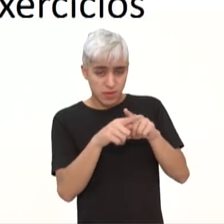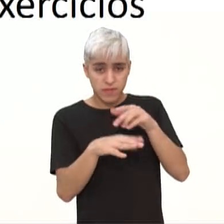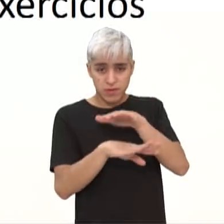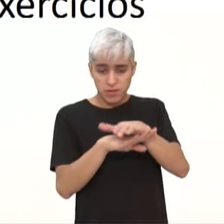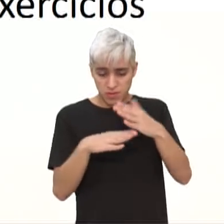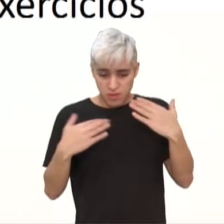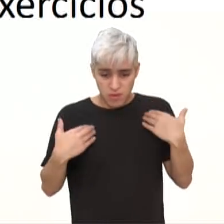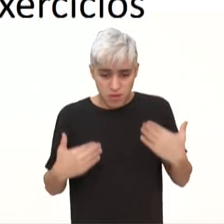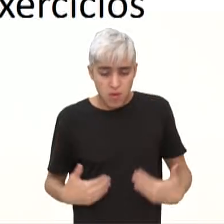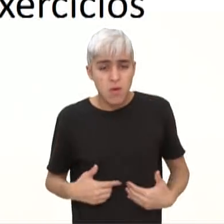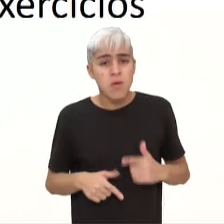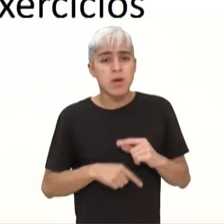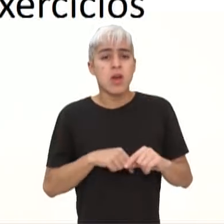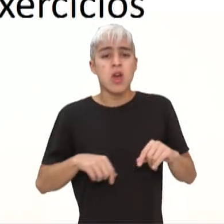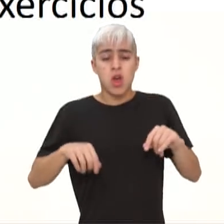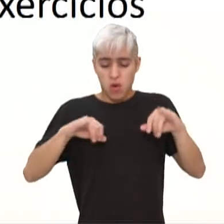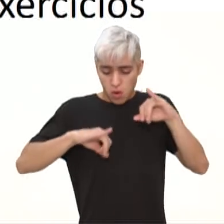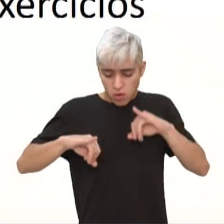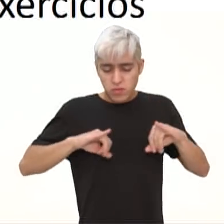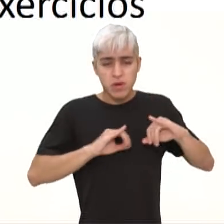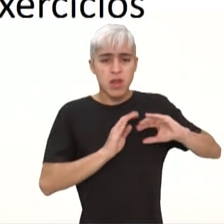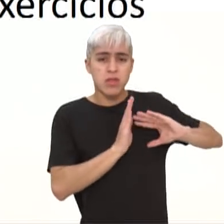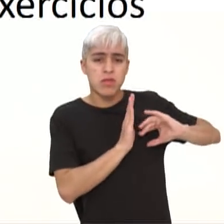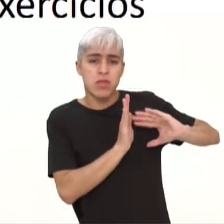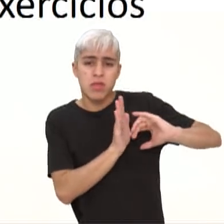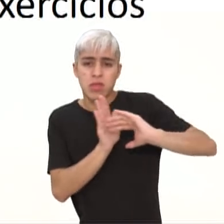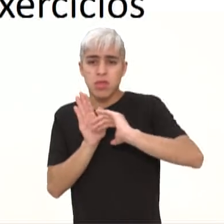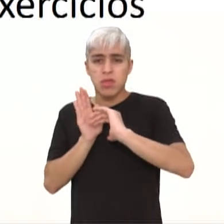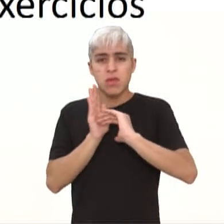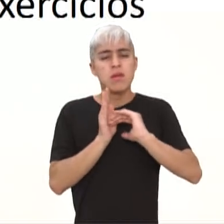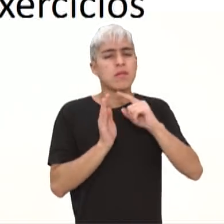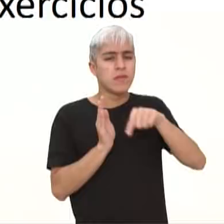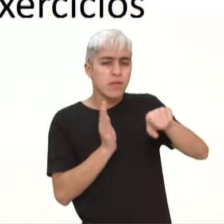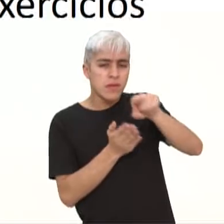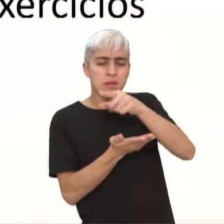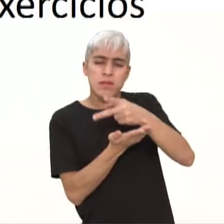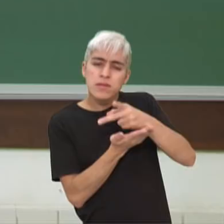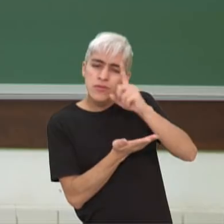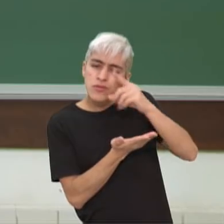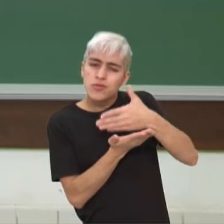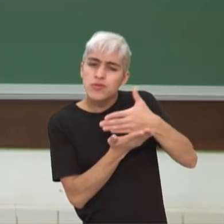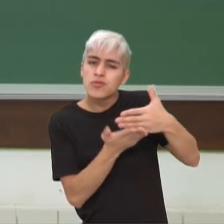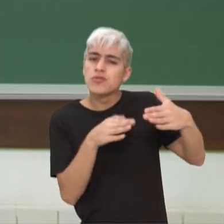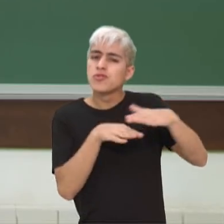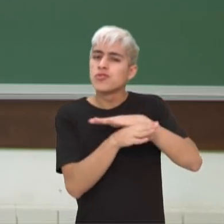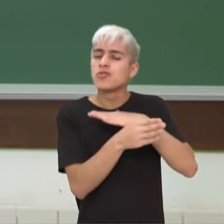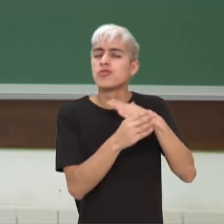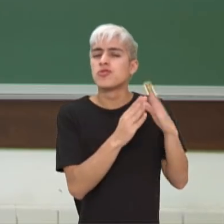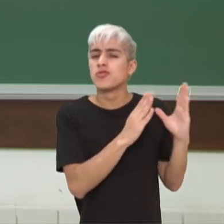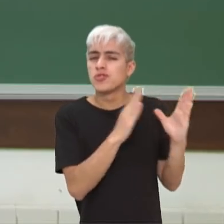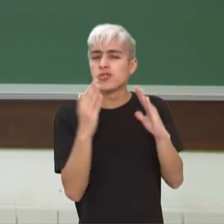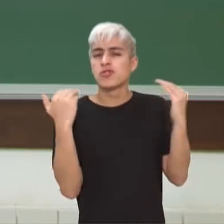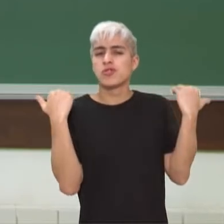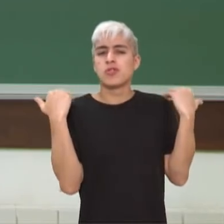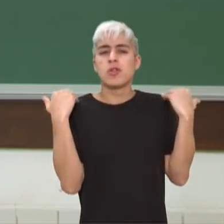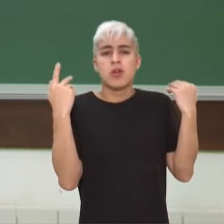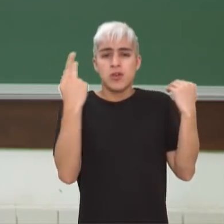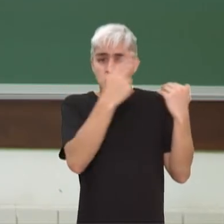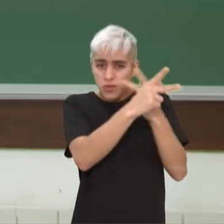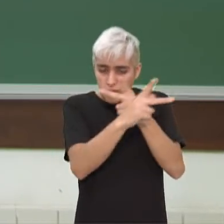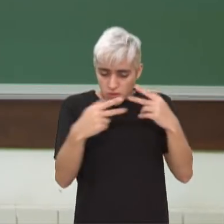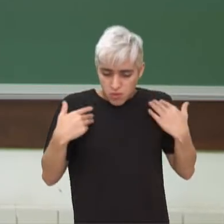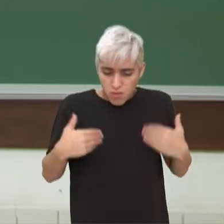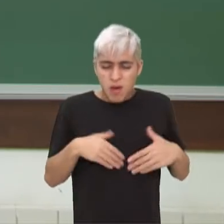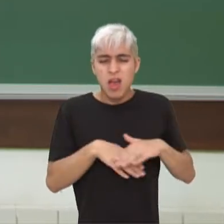de eliminar ali a gordura. Então, com base, se você vai mantendo ali uma certa rotina de treino, seu corpo vai ter mais facilidade de eliminar e